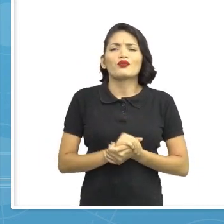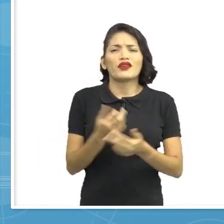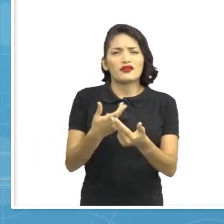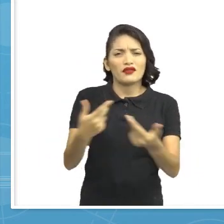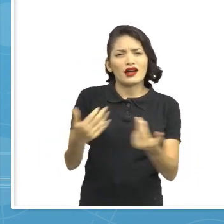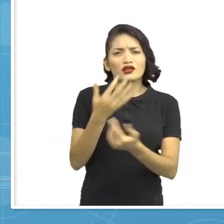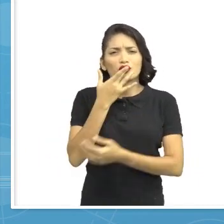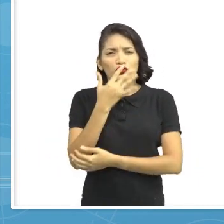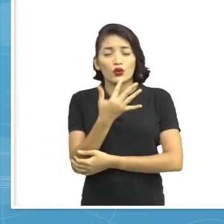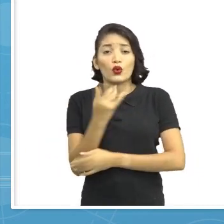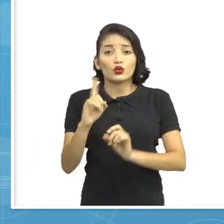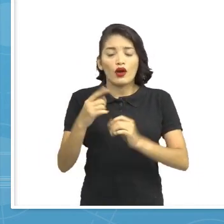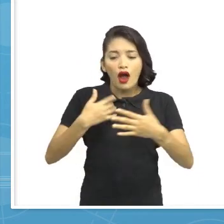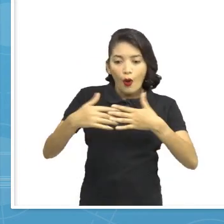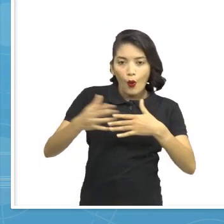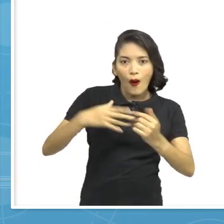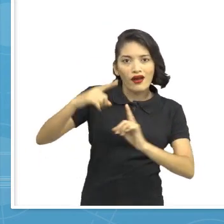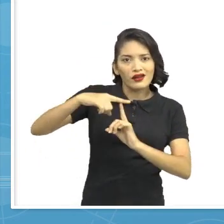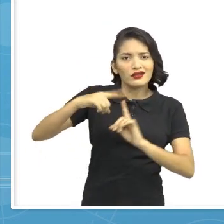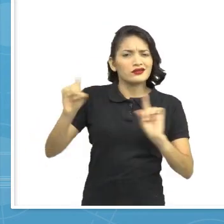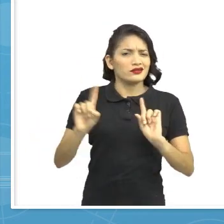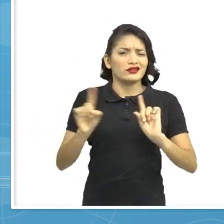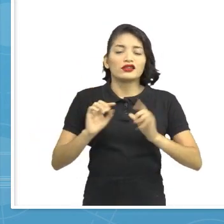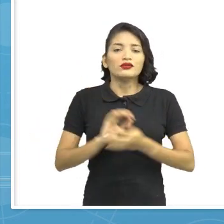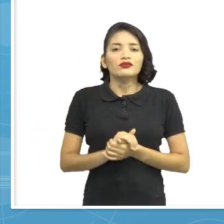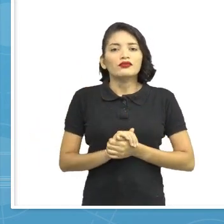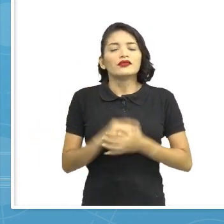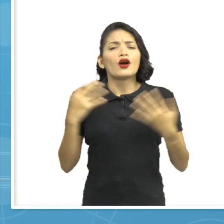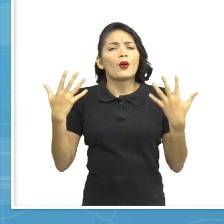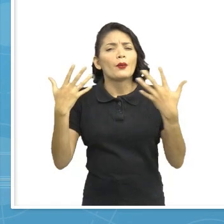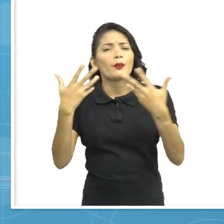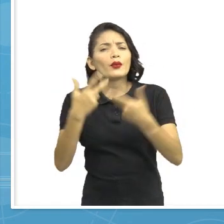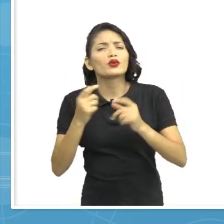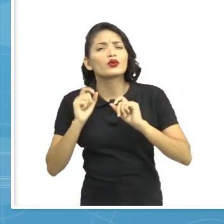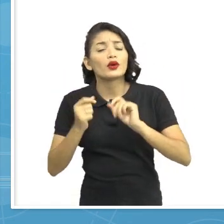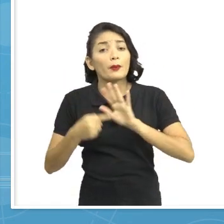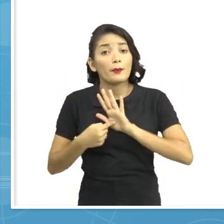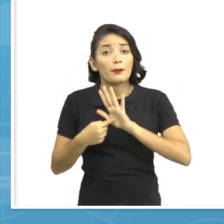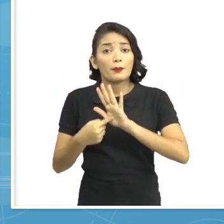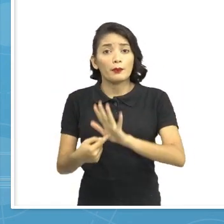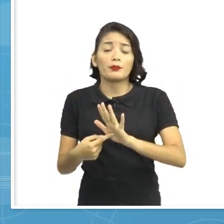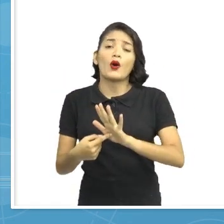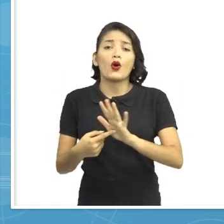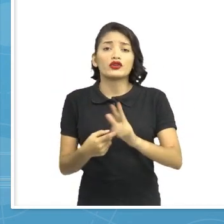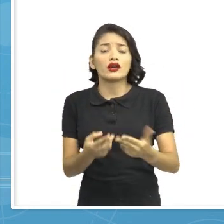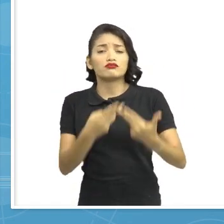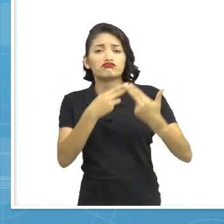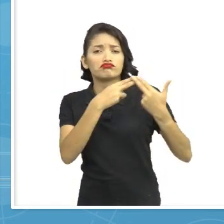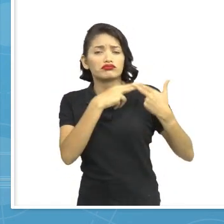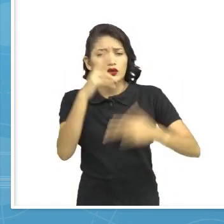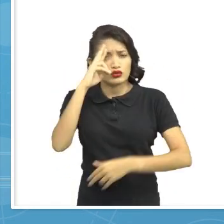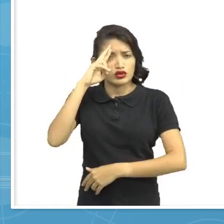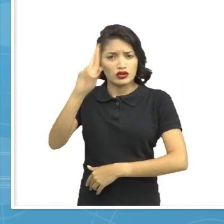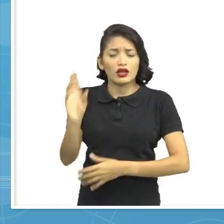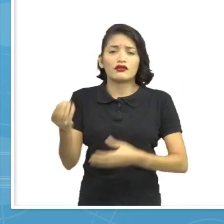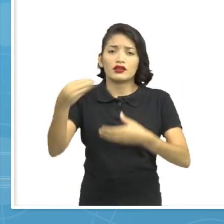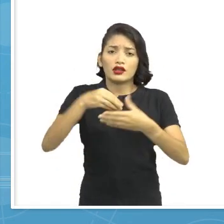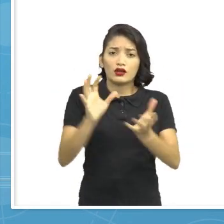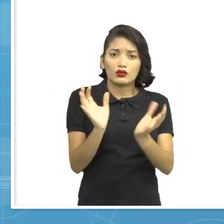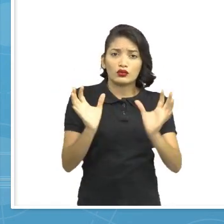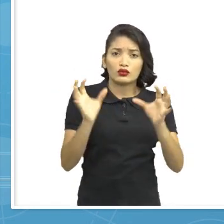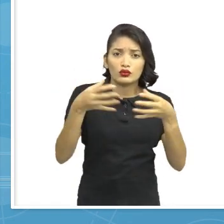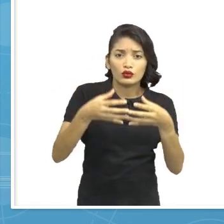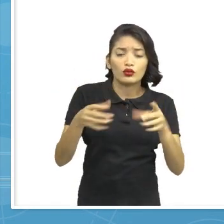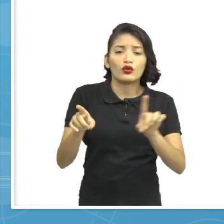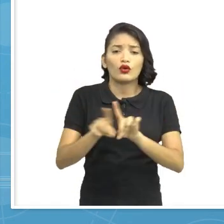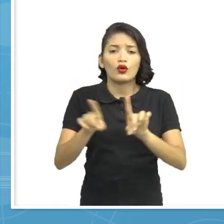penas não são aleatórias, né? Além de bonito, ele indica a posição de chefe dentro do grupo e simboliza a própria ordenação da